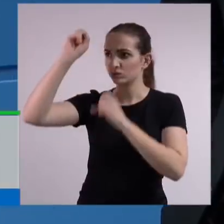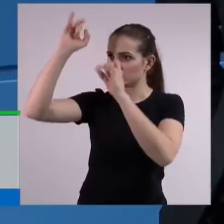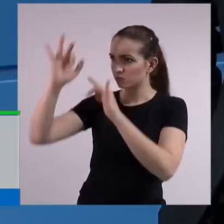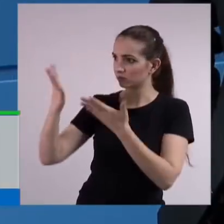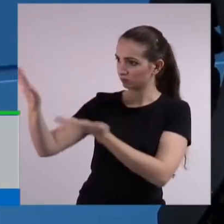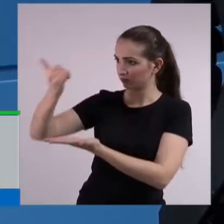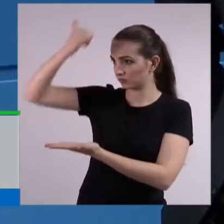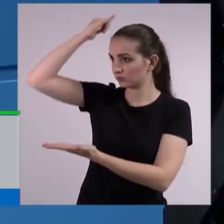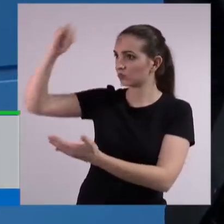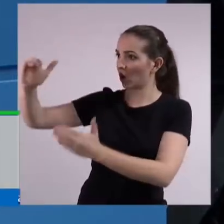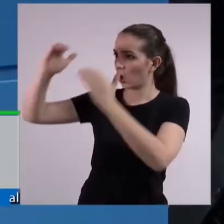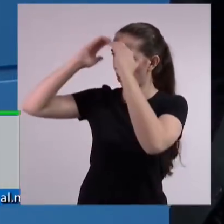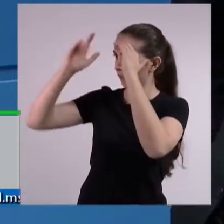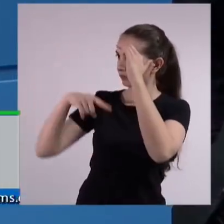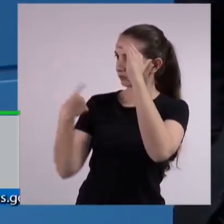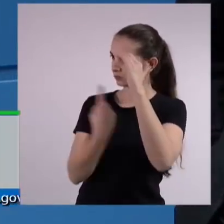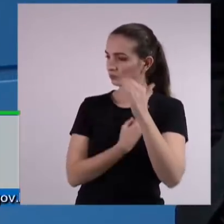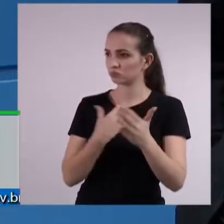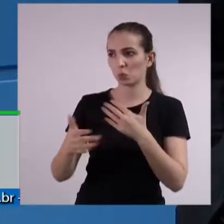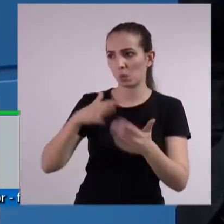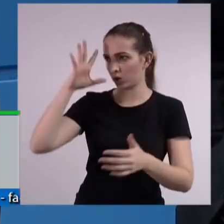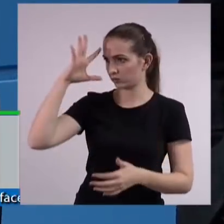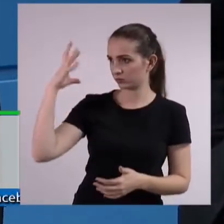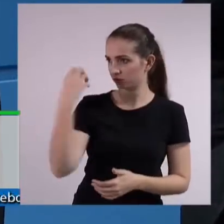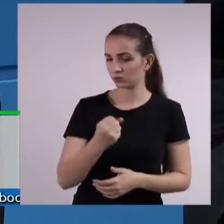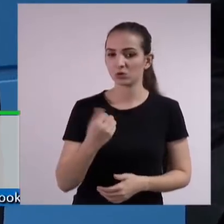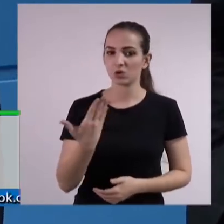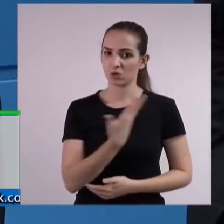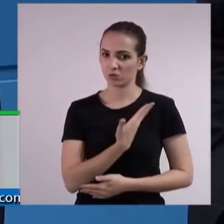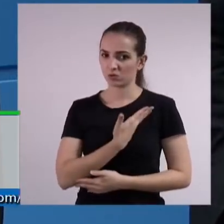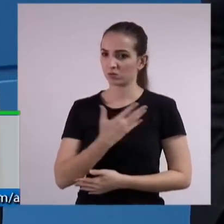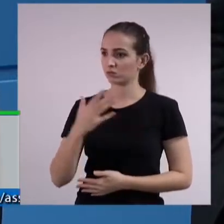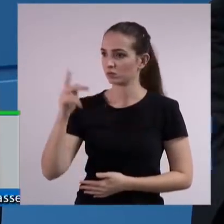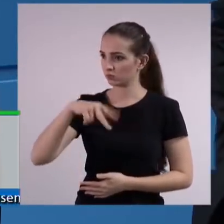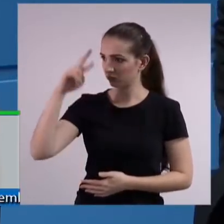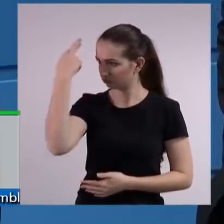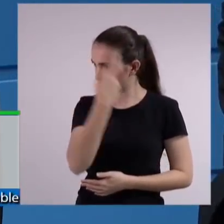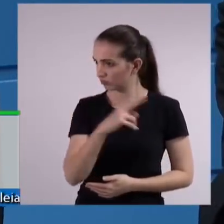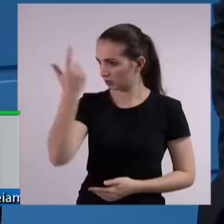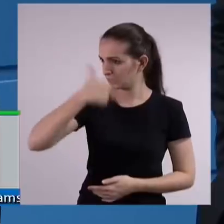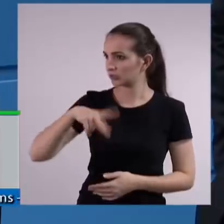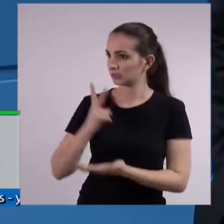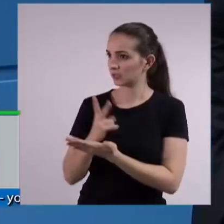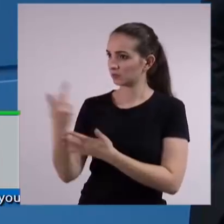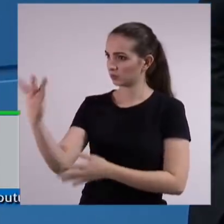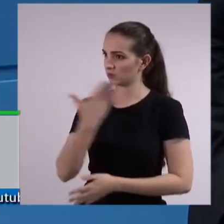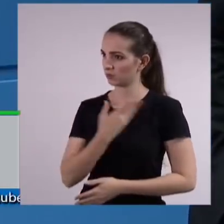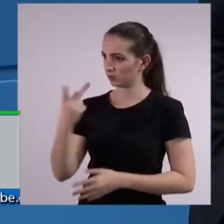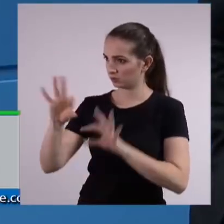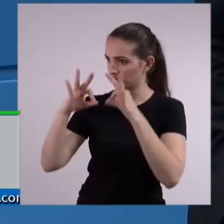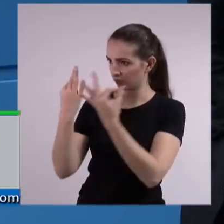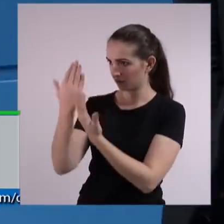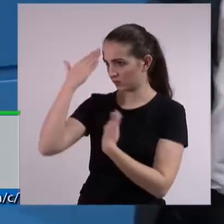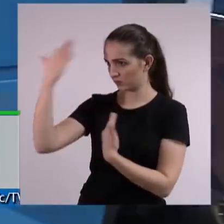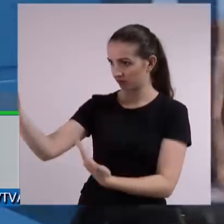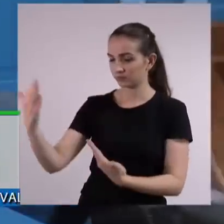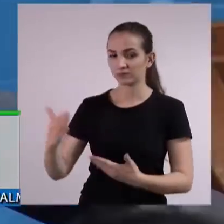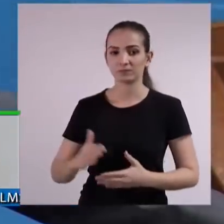abençoe e conte conosco, independente dos resultados, o amigo que sempre fui de Vossa Excelência e também da sua família. Muito